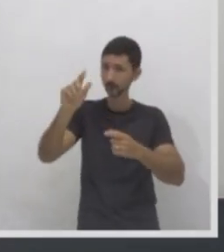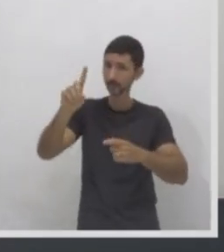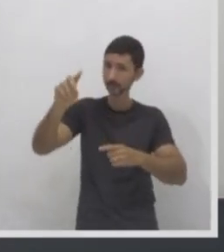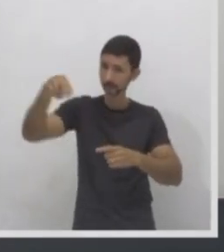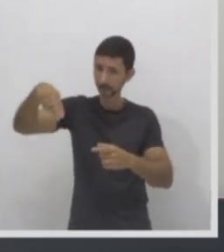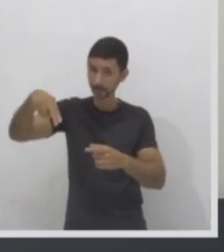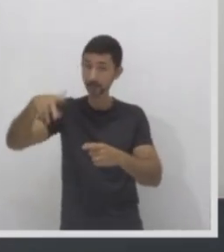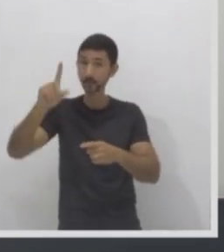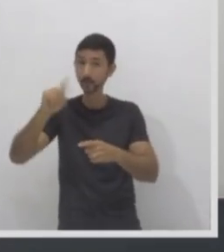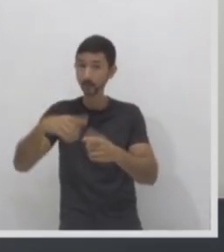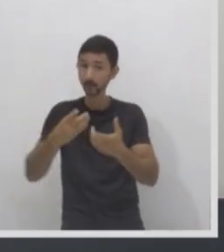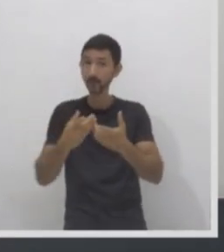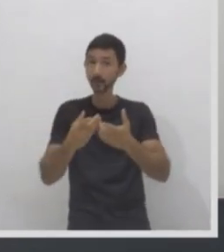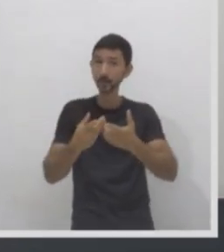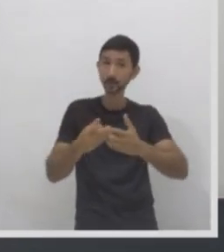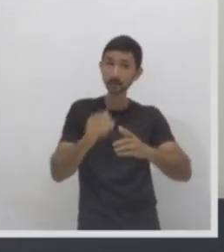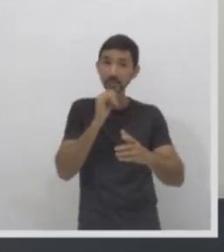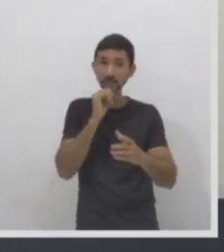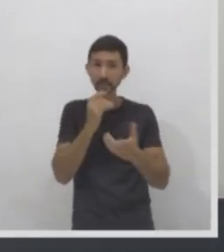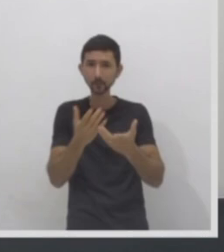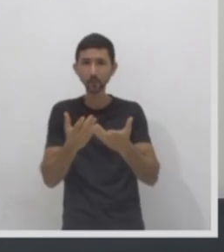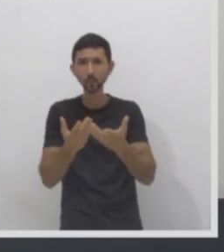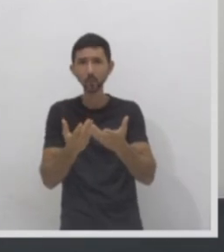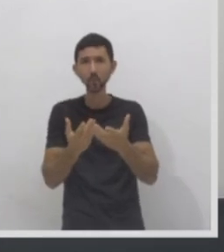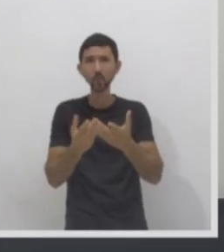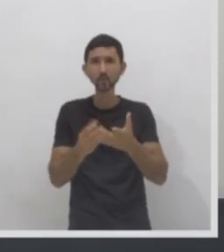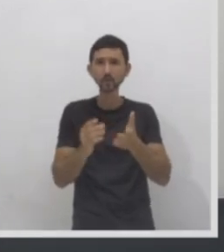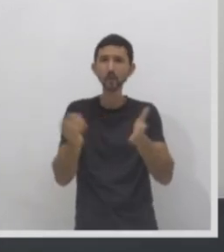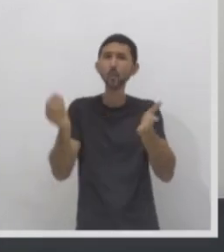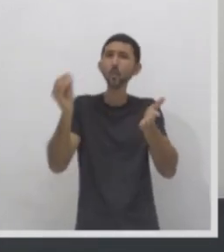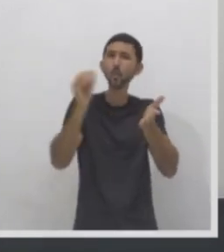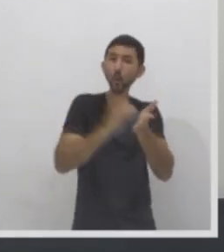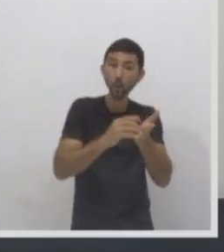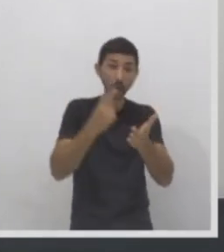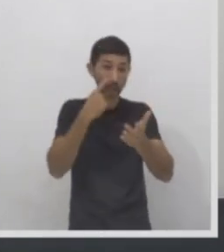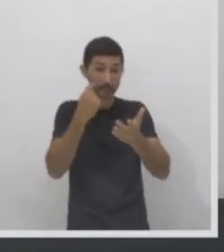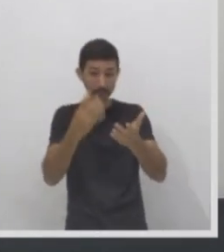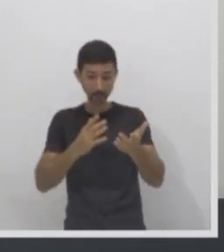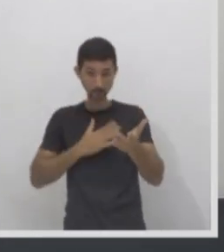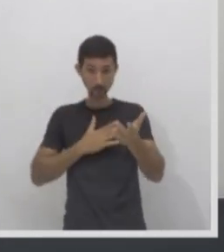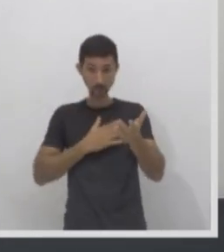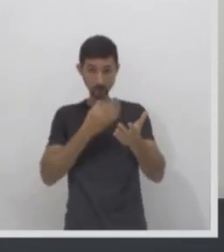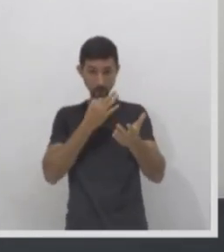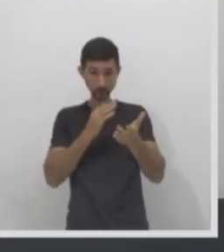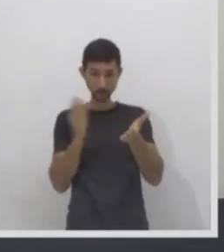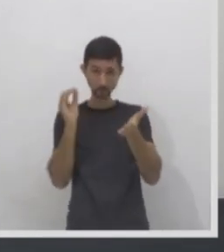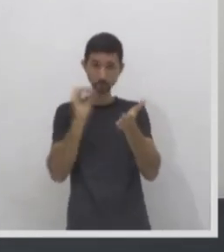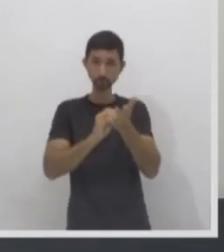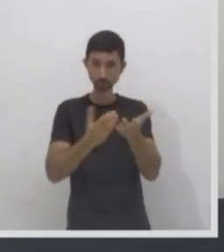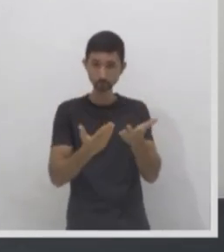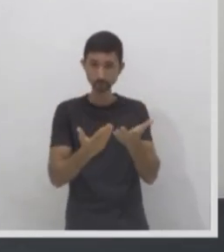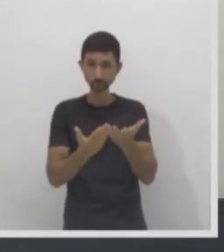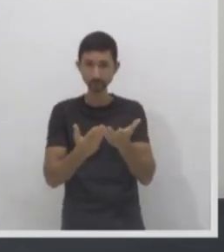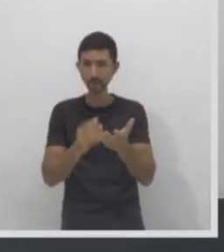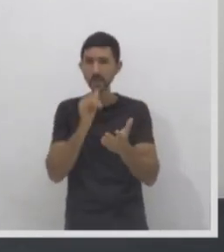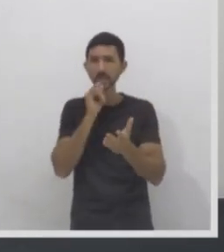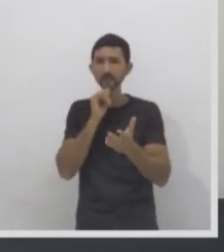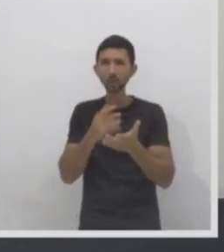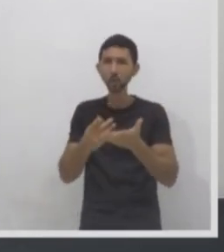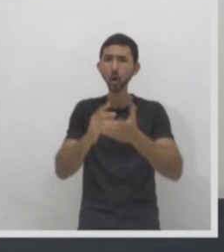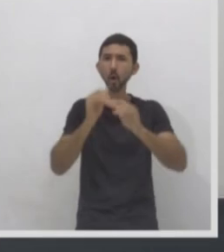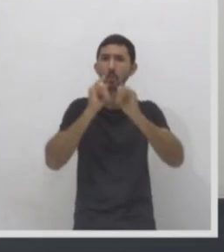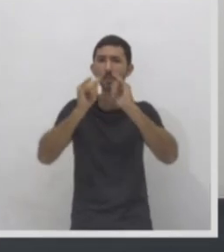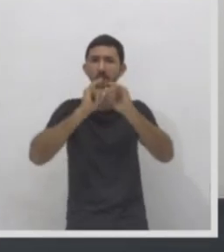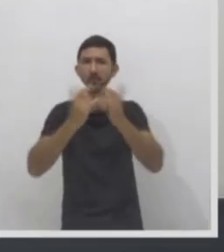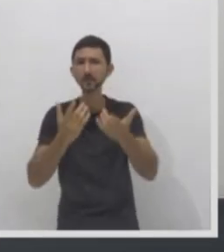adverbial, eles invariavelmente vão ser denunciadores daquilo que eu estou querendo me expressar. Isso não acontece só na